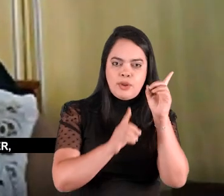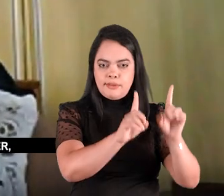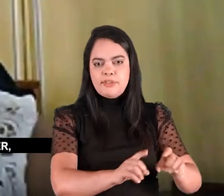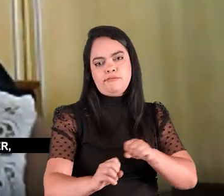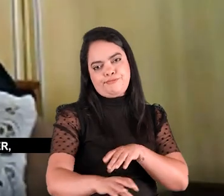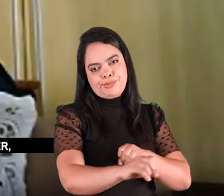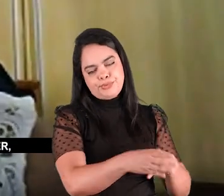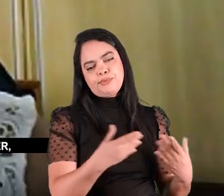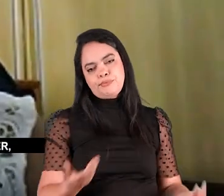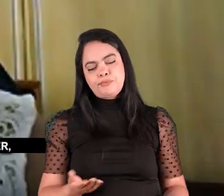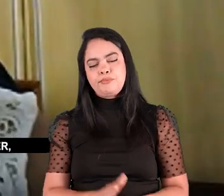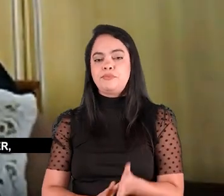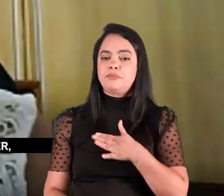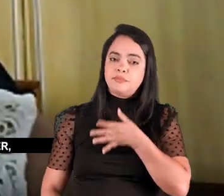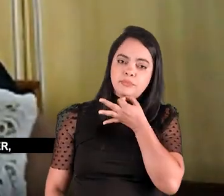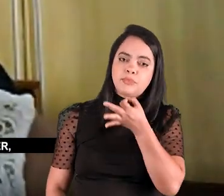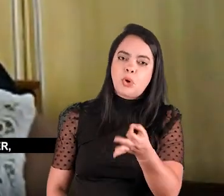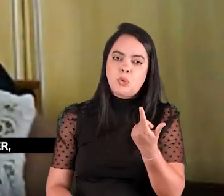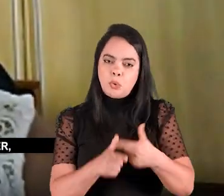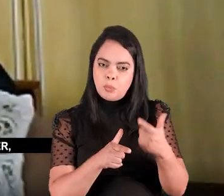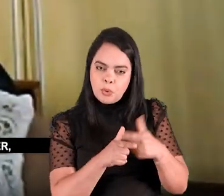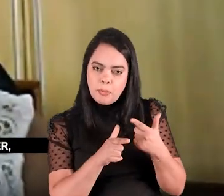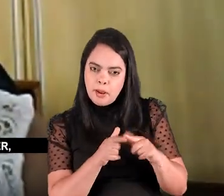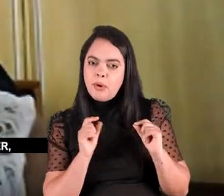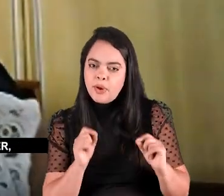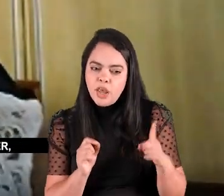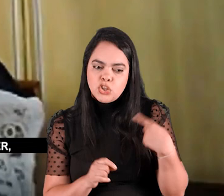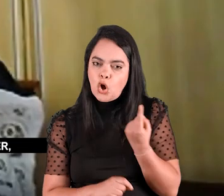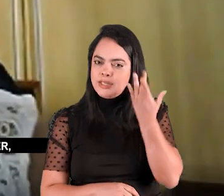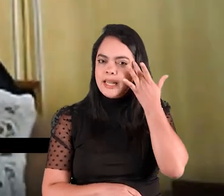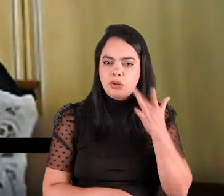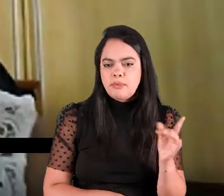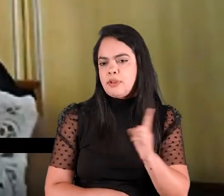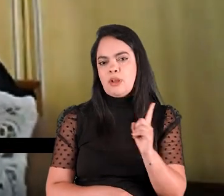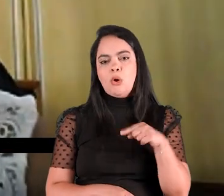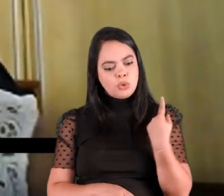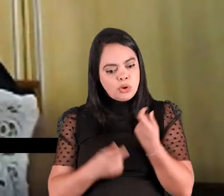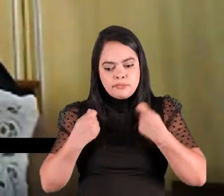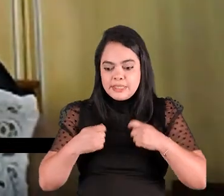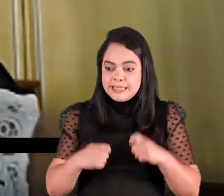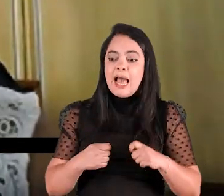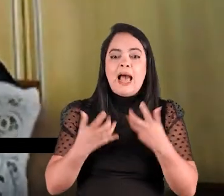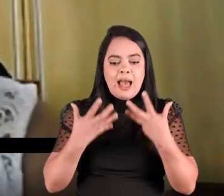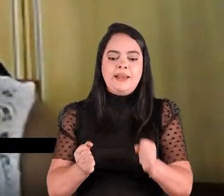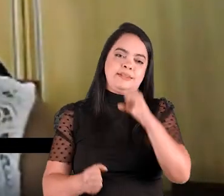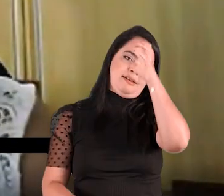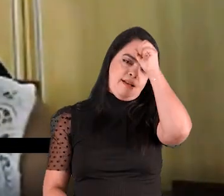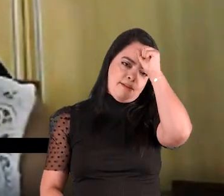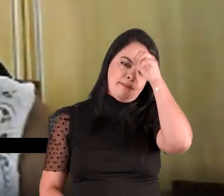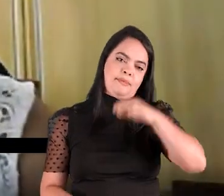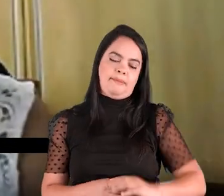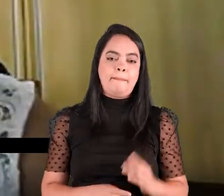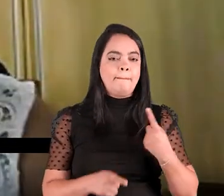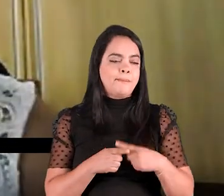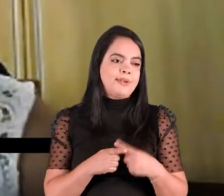assim, eu penso que o problema não é a gente não saber, é a gente estar disposto a aprender, né? Porque a